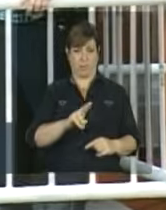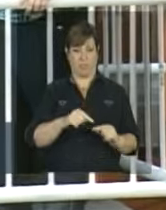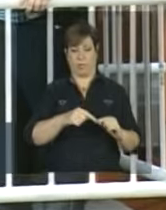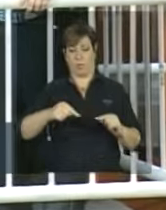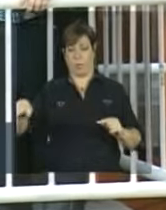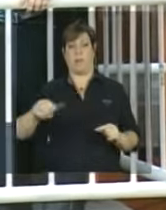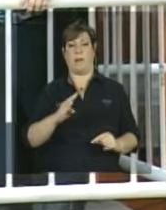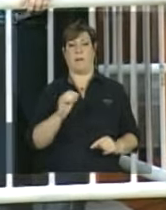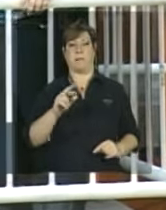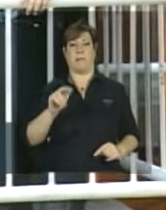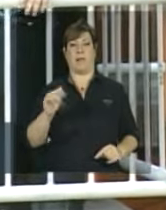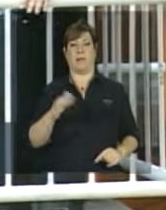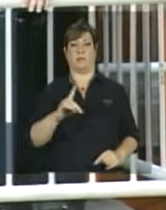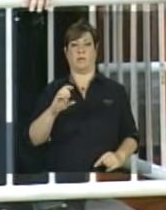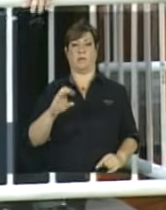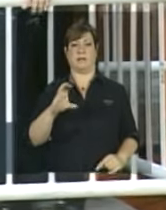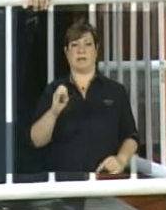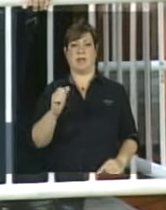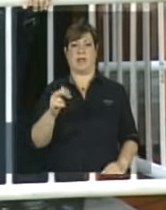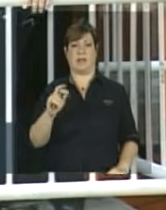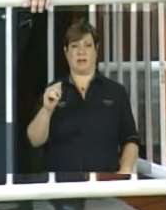Ceará.